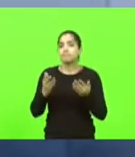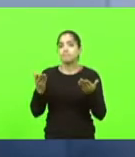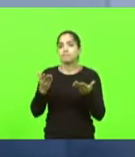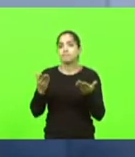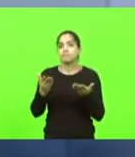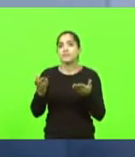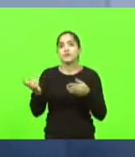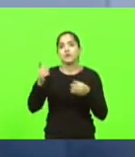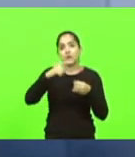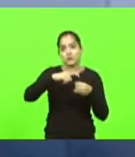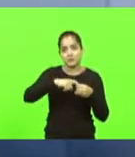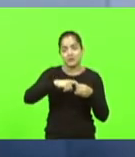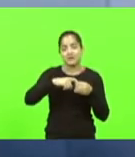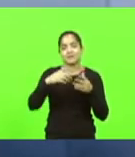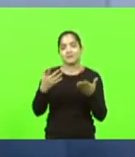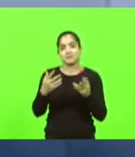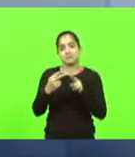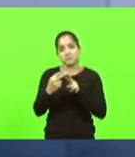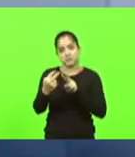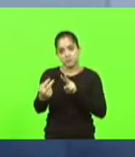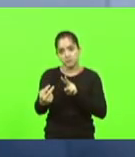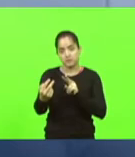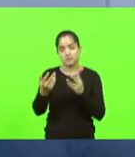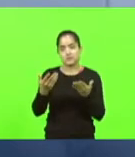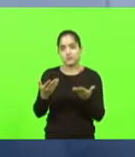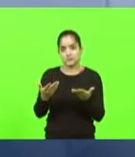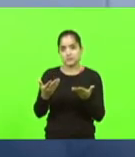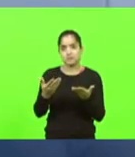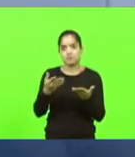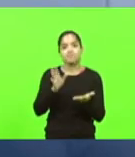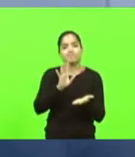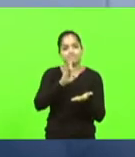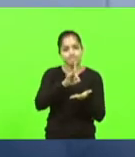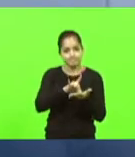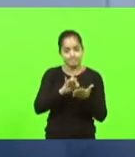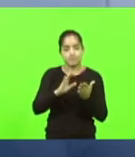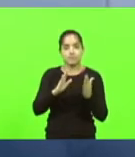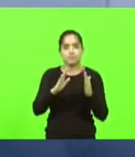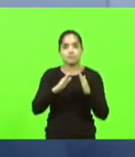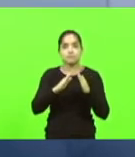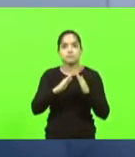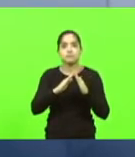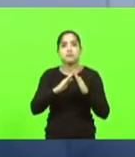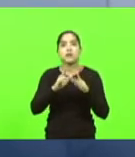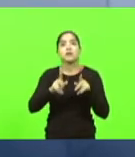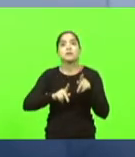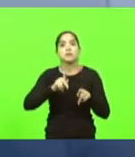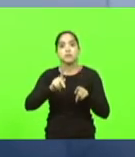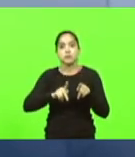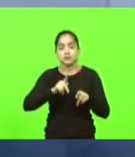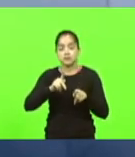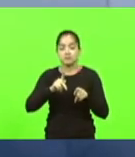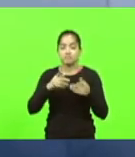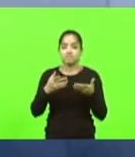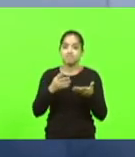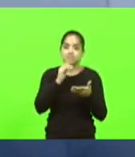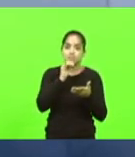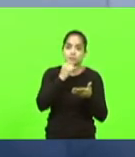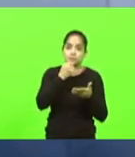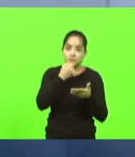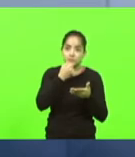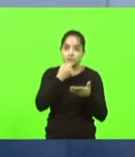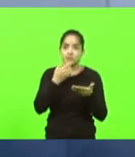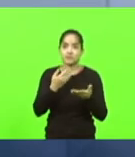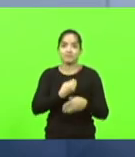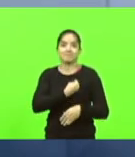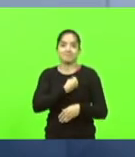ainda que virtualmente, essa verdadeira casa do povo catarinense, e lamento não poder aqui estar